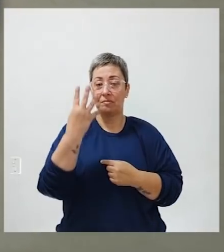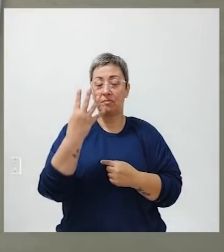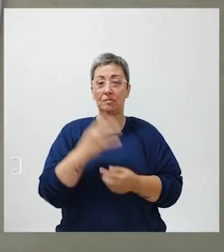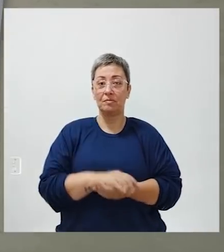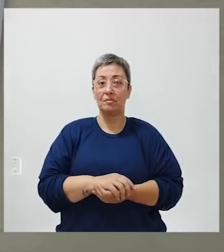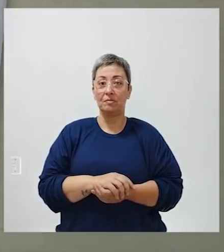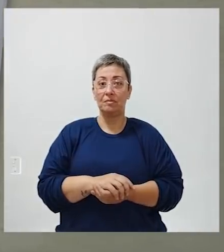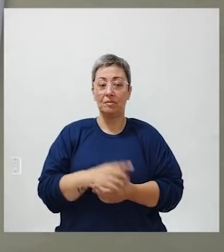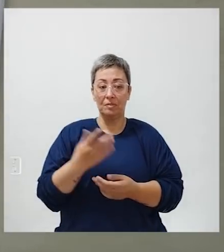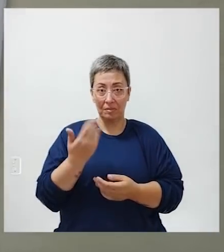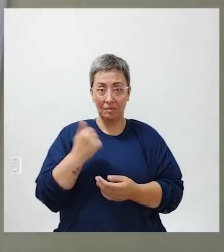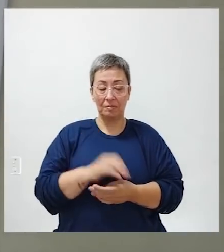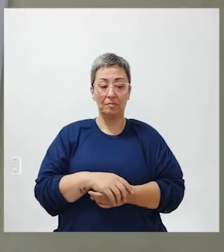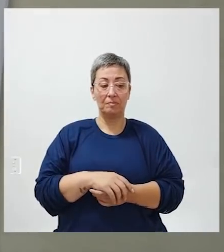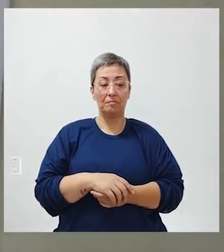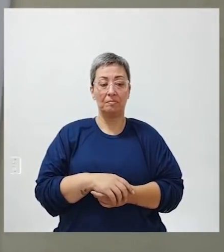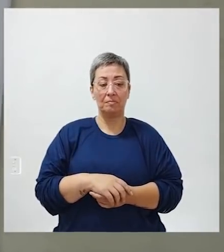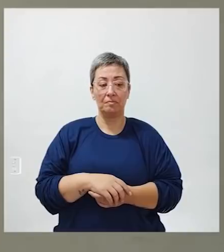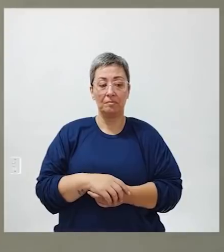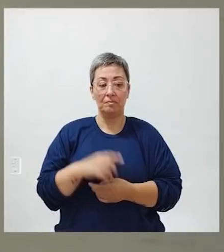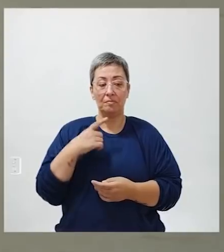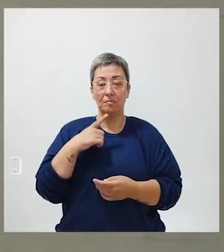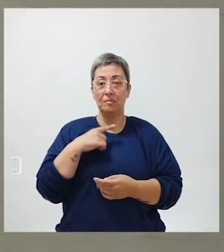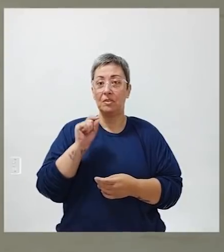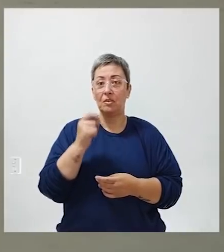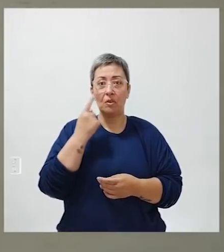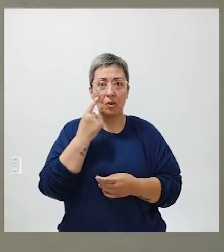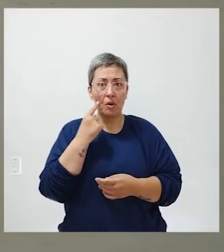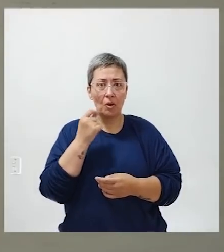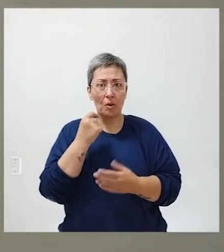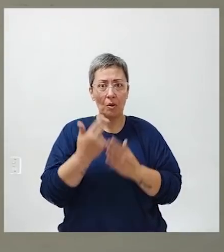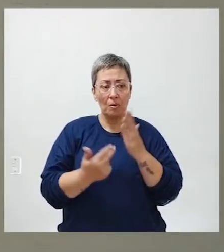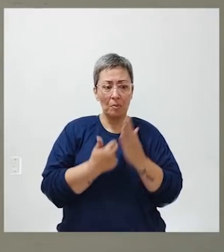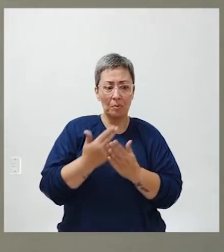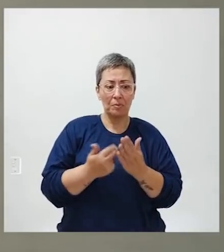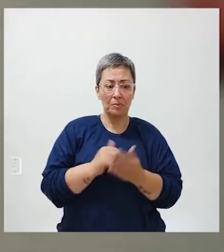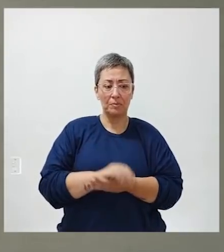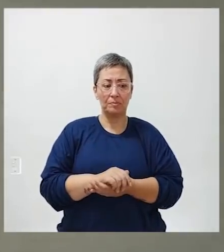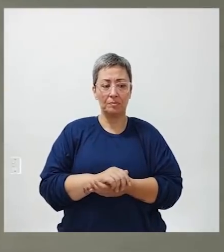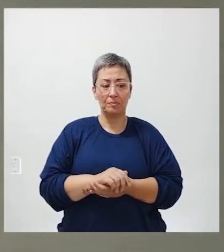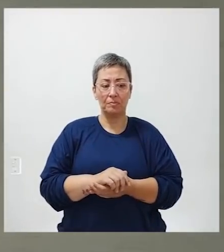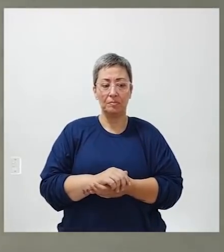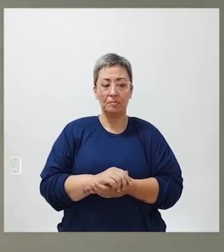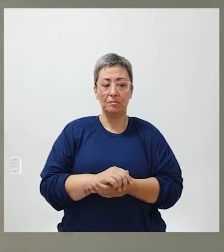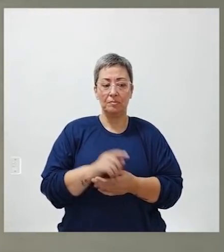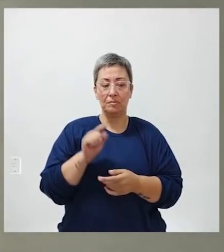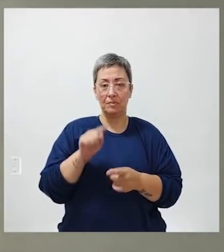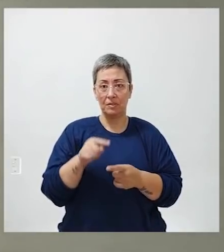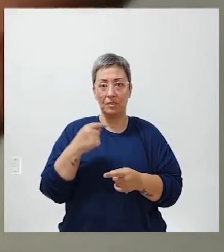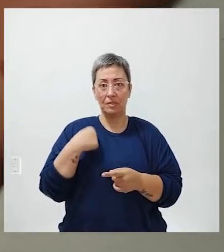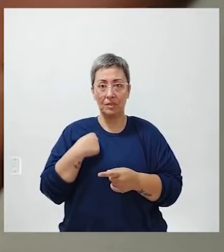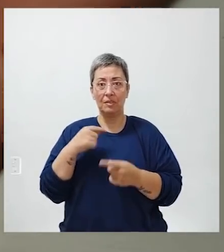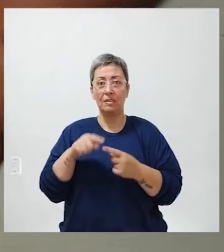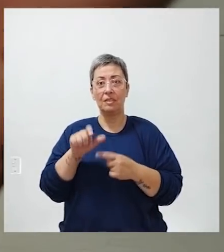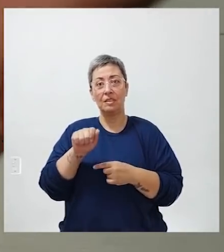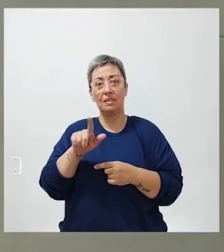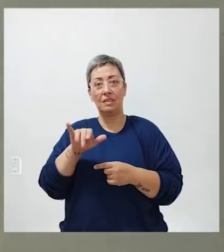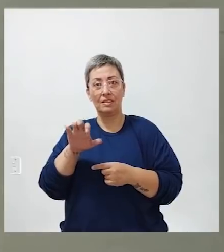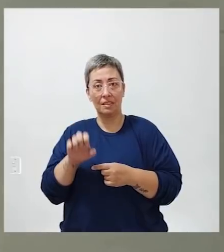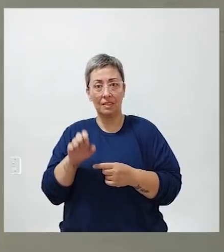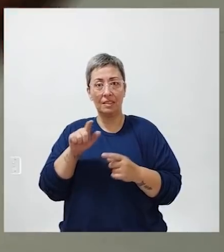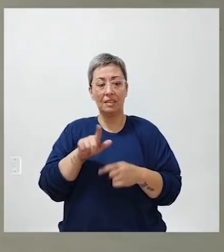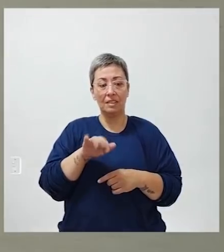quatro. Vamos lá? Deixa eu ver como é que você fez. Você, eu, a Alice